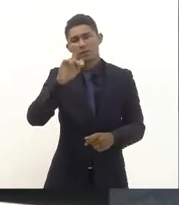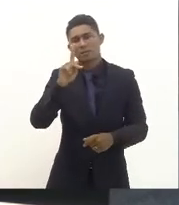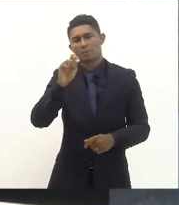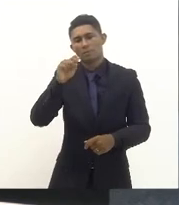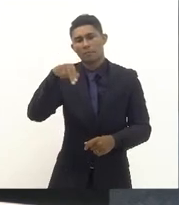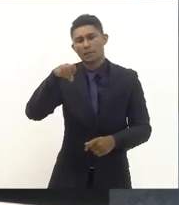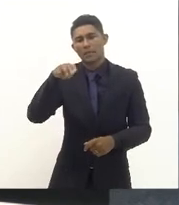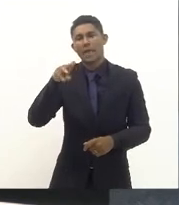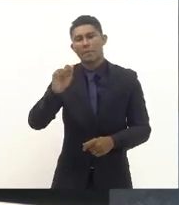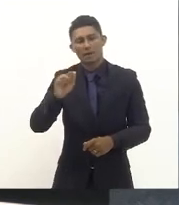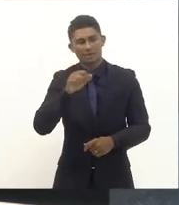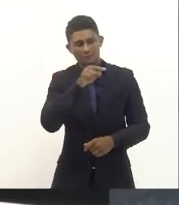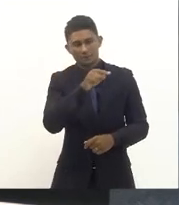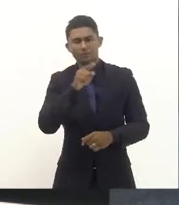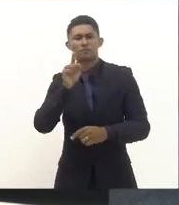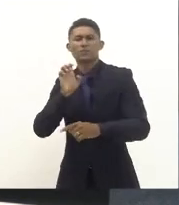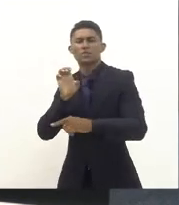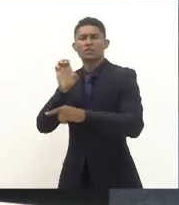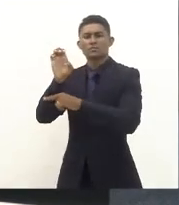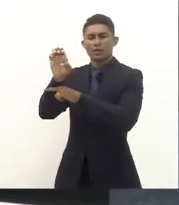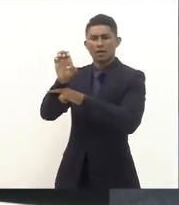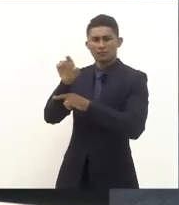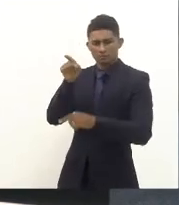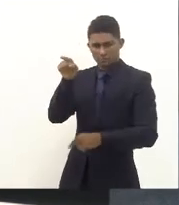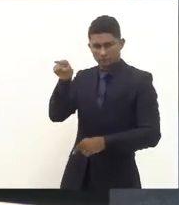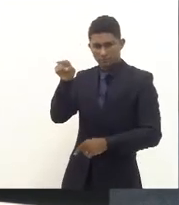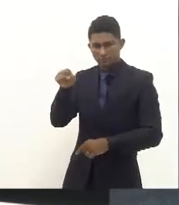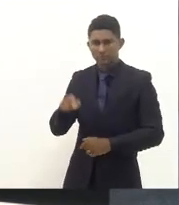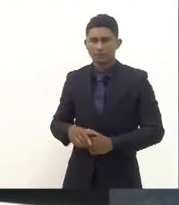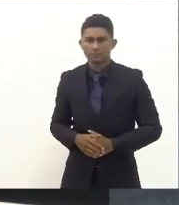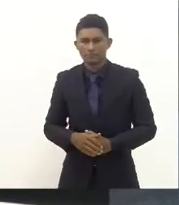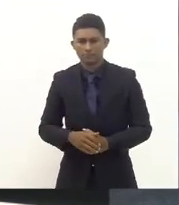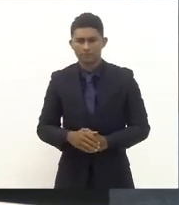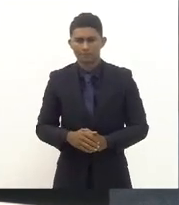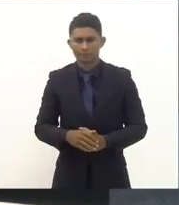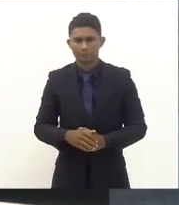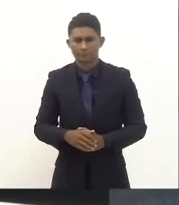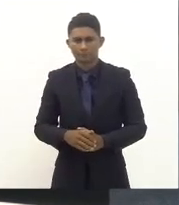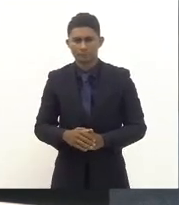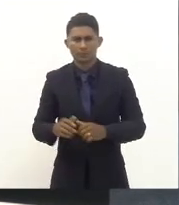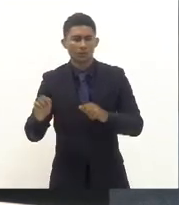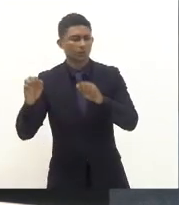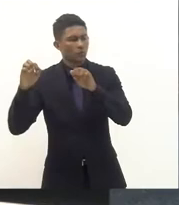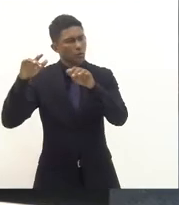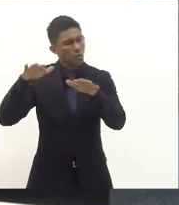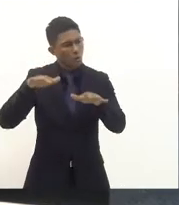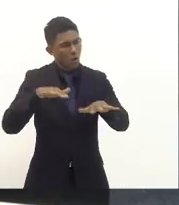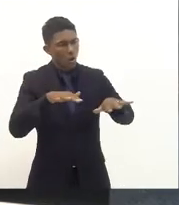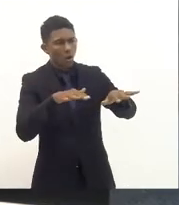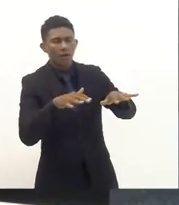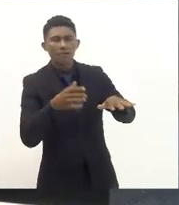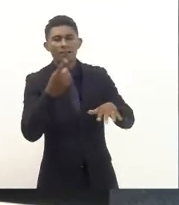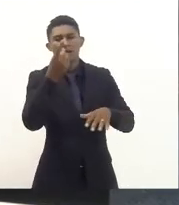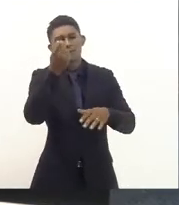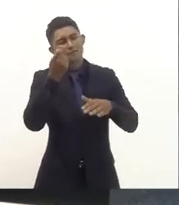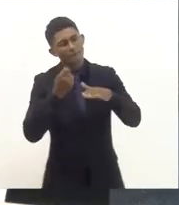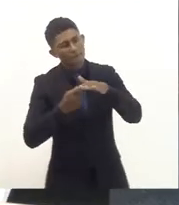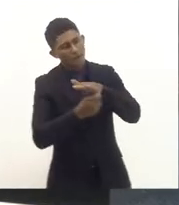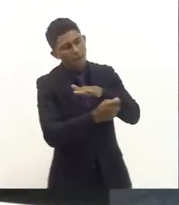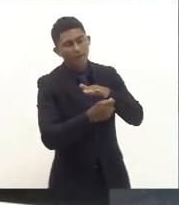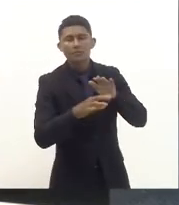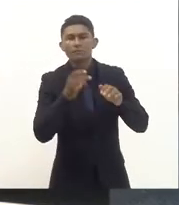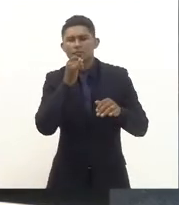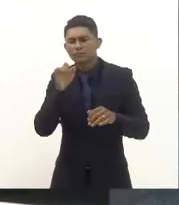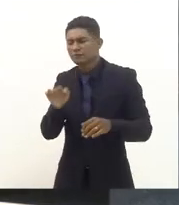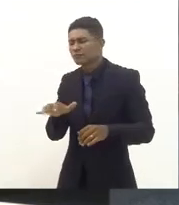o estado ele não ele não ele ele vai lá e investe em Ipanema mas não